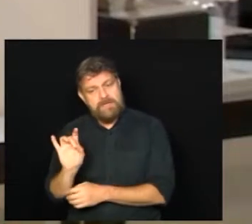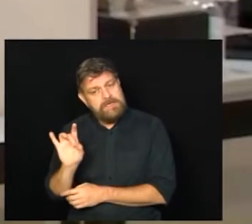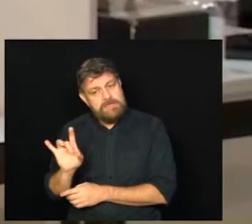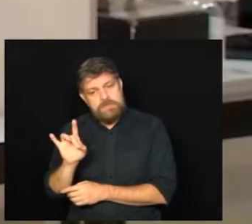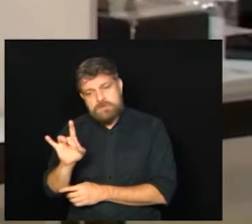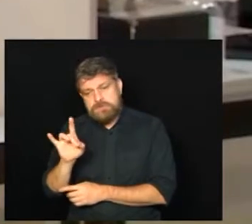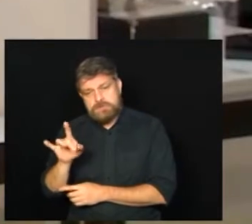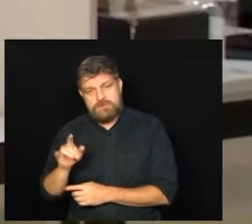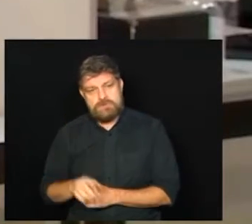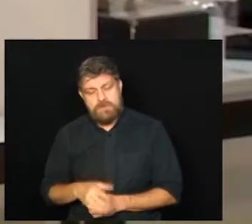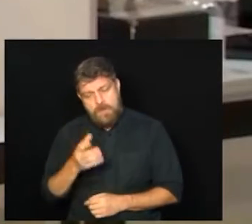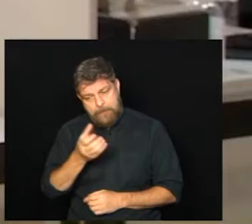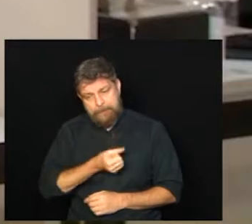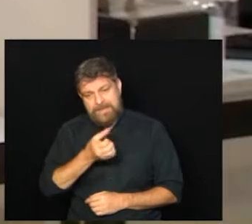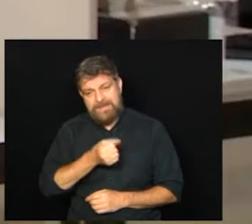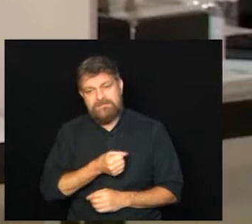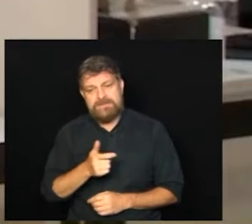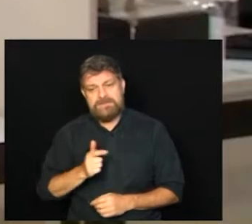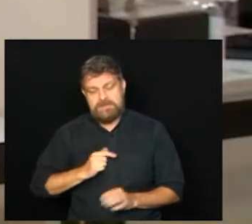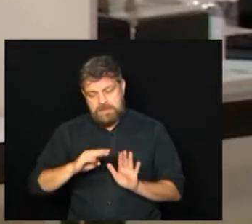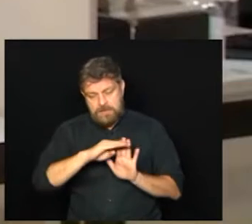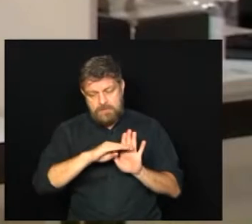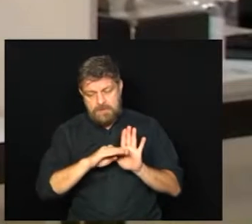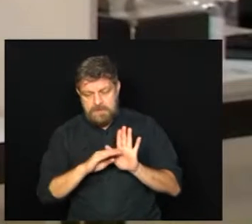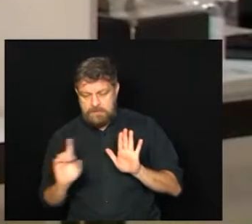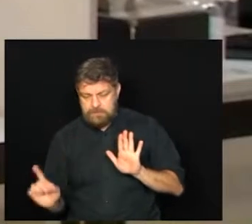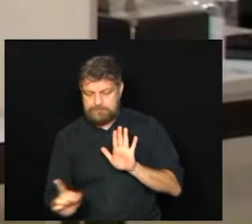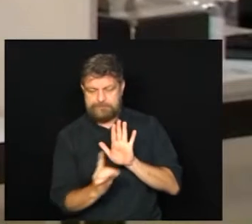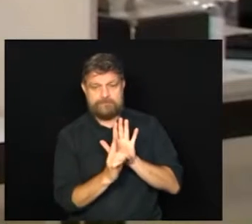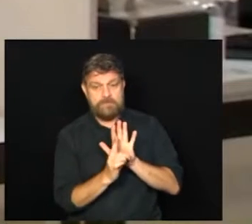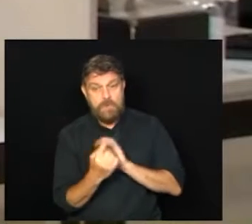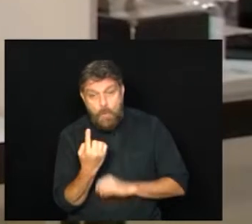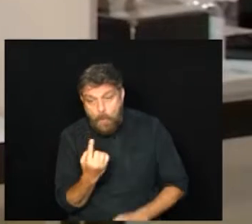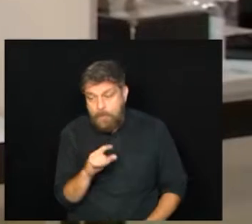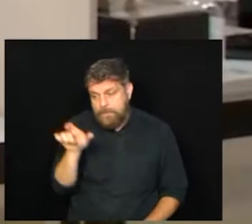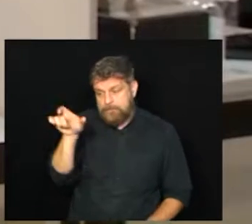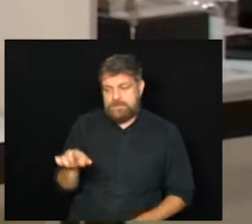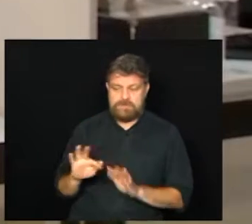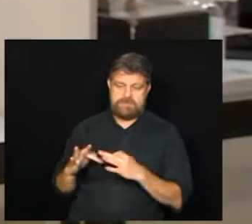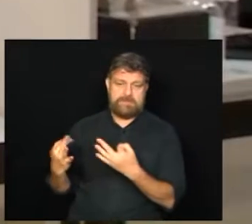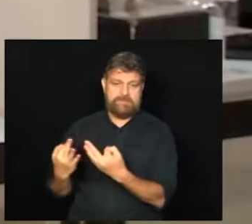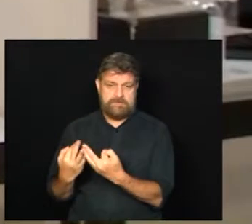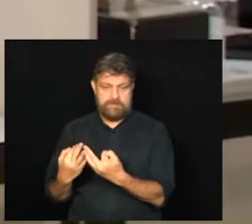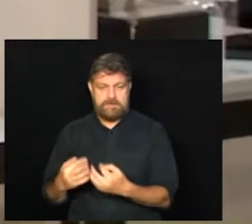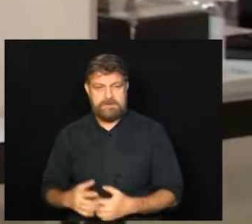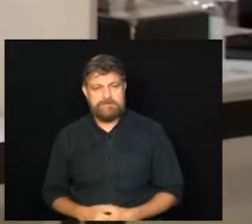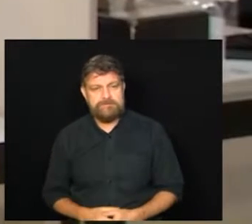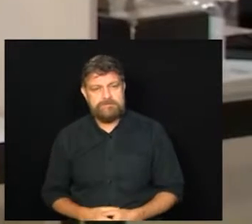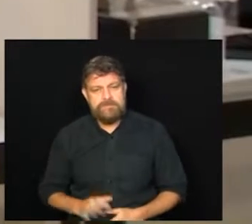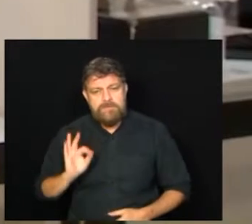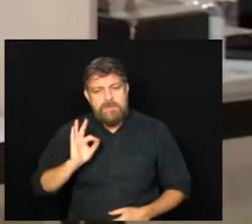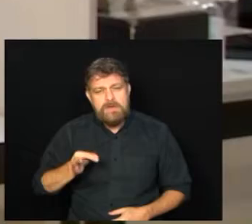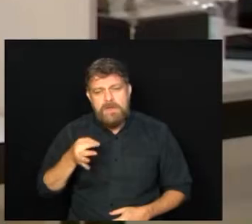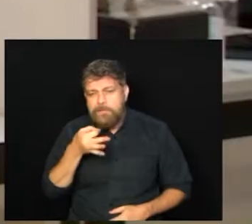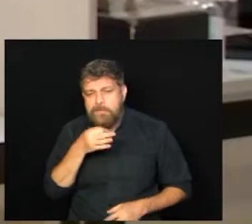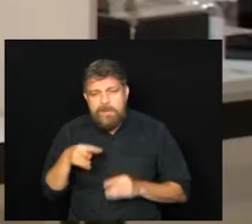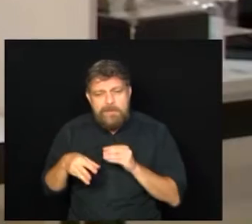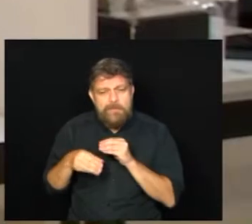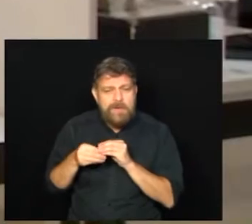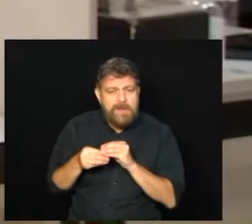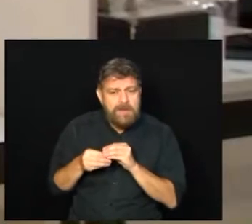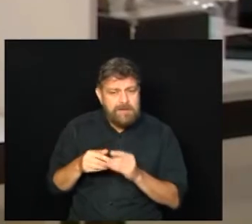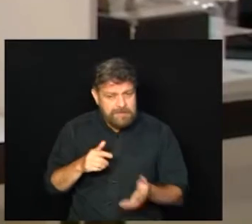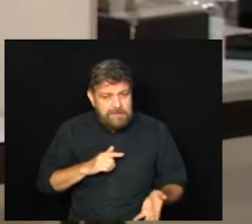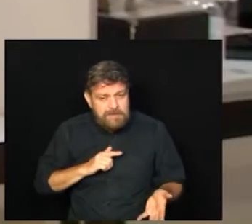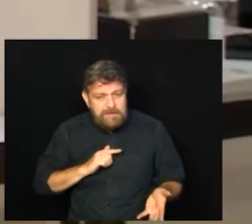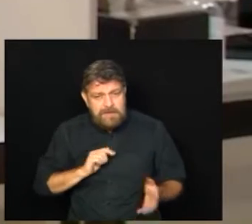pode ser beneficiada no programa. Uma pessoa da família? Exato. Tá certo. Mais alguma coisa, Camila, que você queira